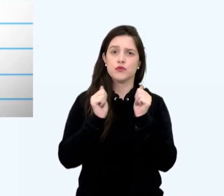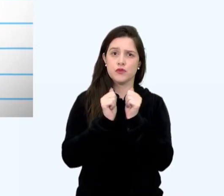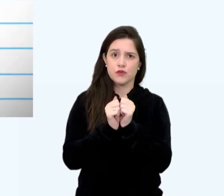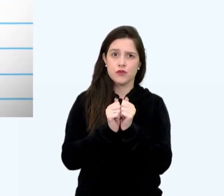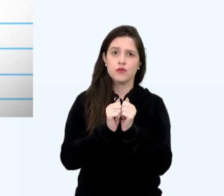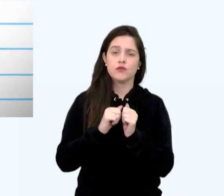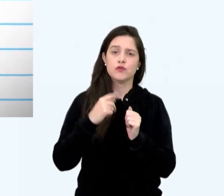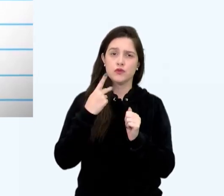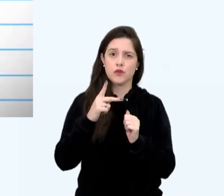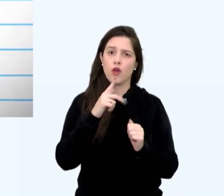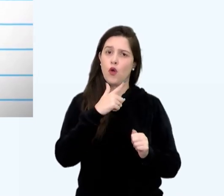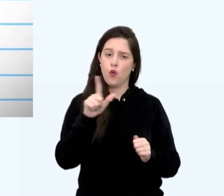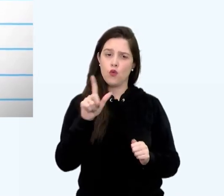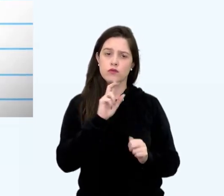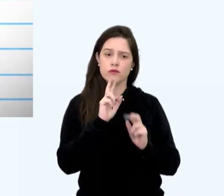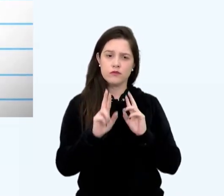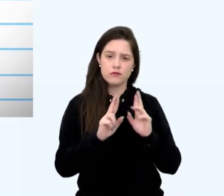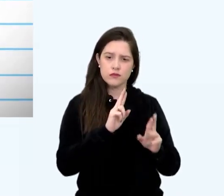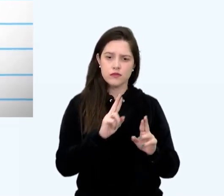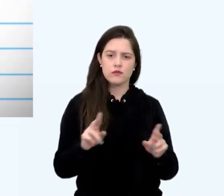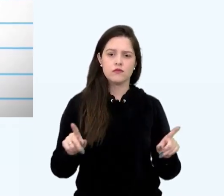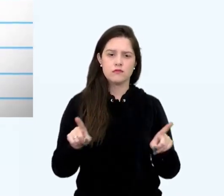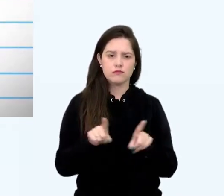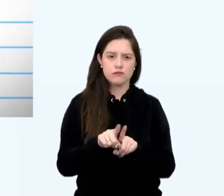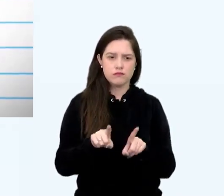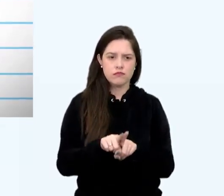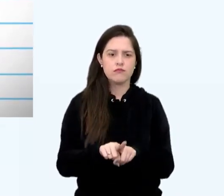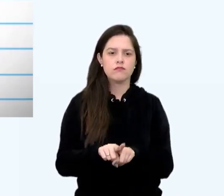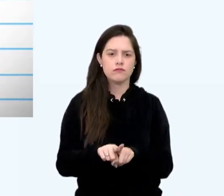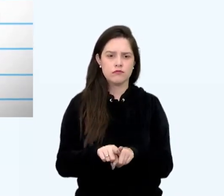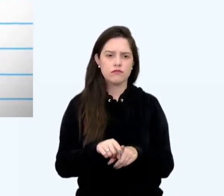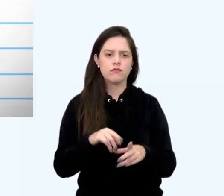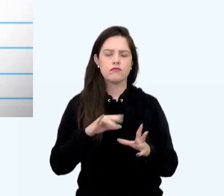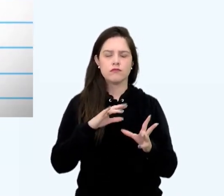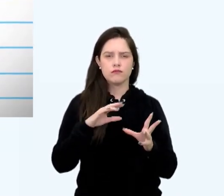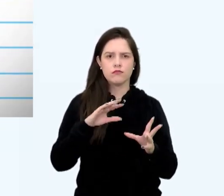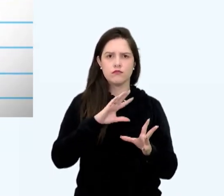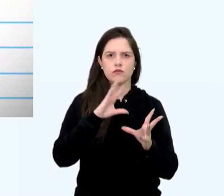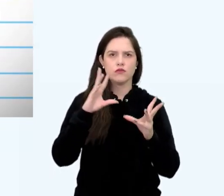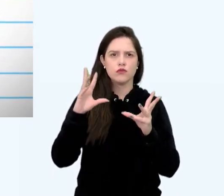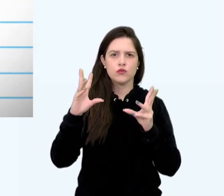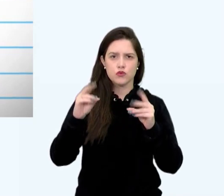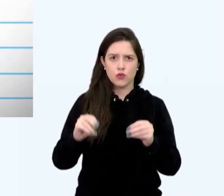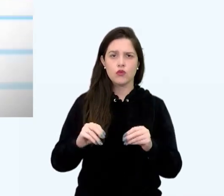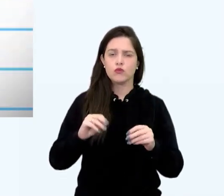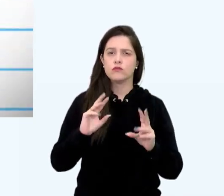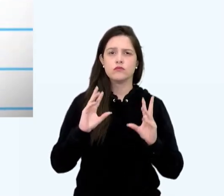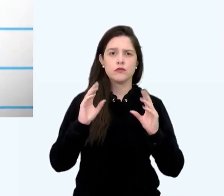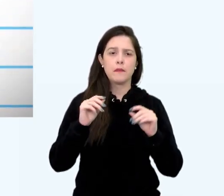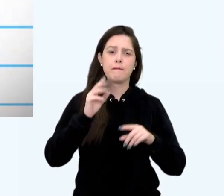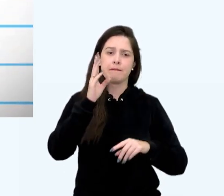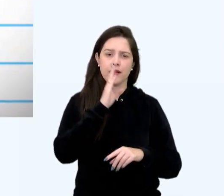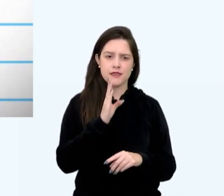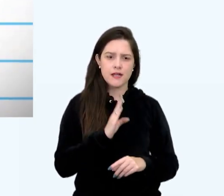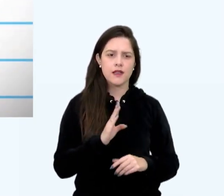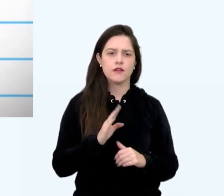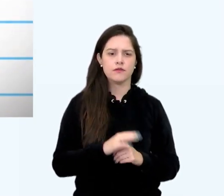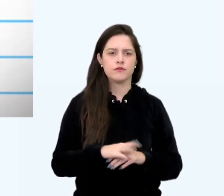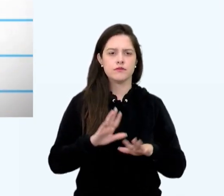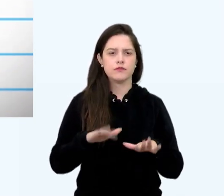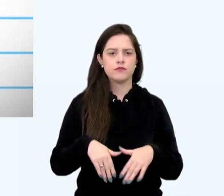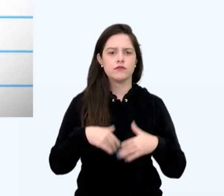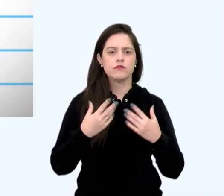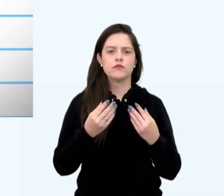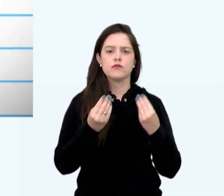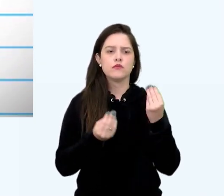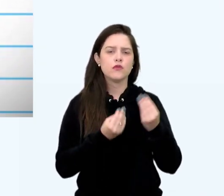outras respostas recebidas, vão fazer parte do retrato da realidade socioeconômica brasileira. Tá bom, mas